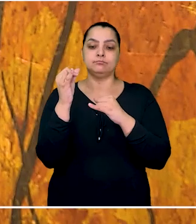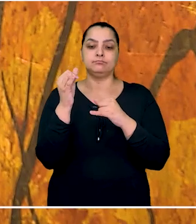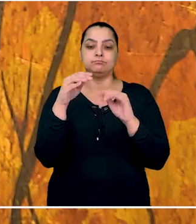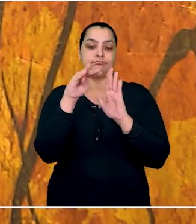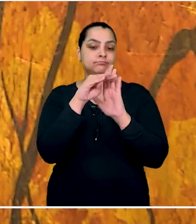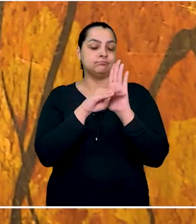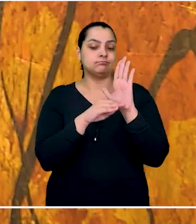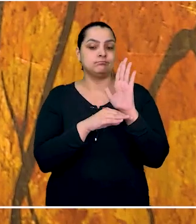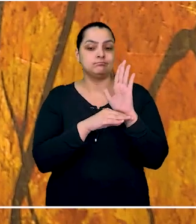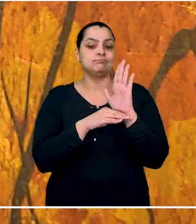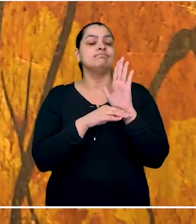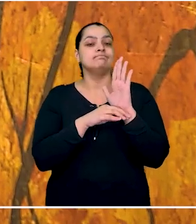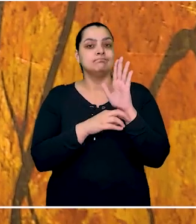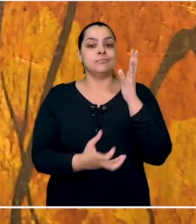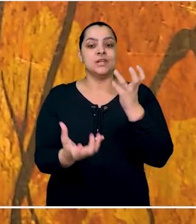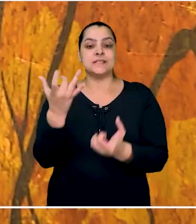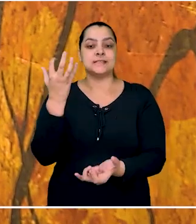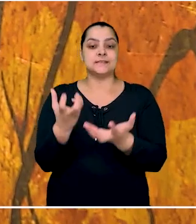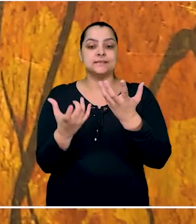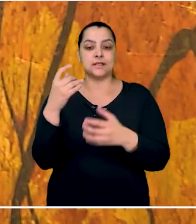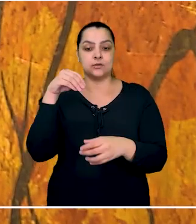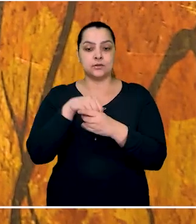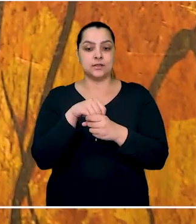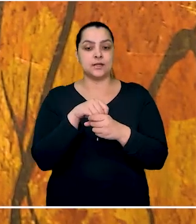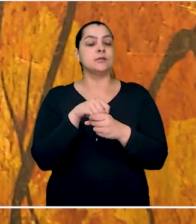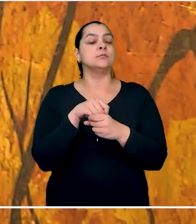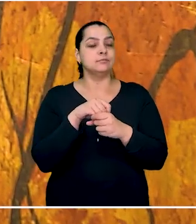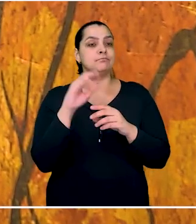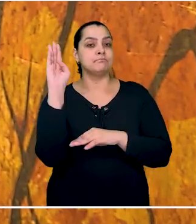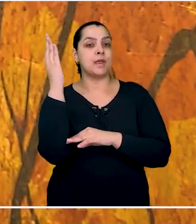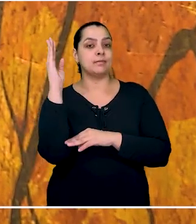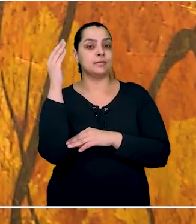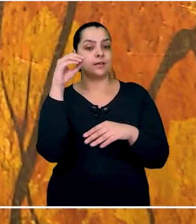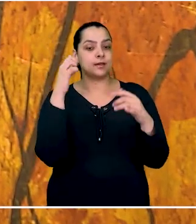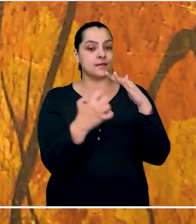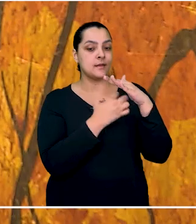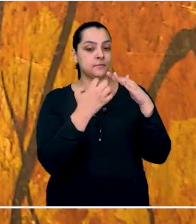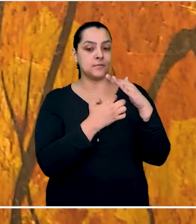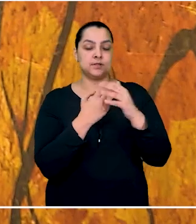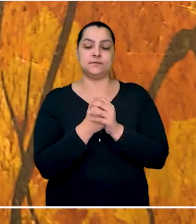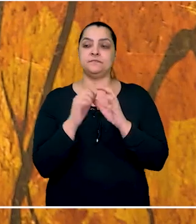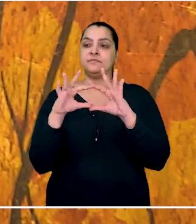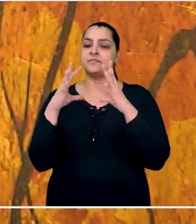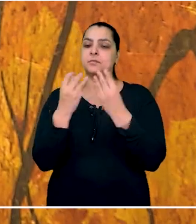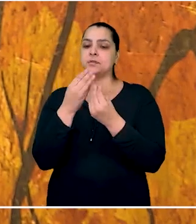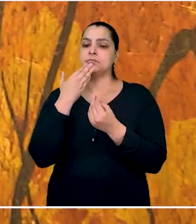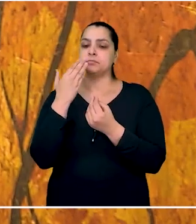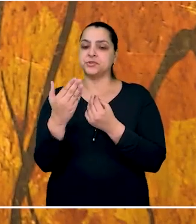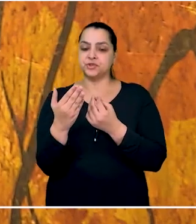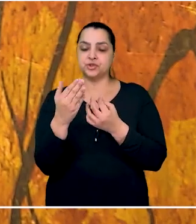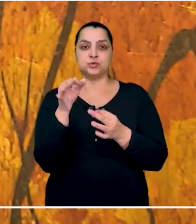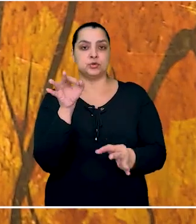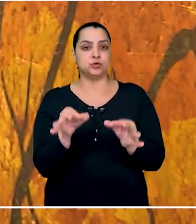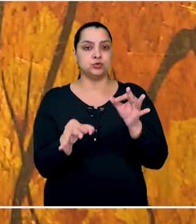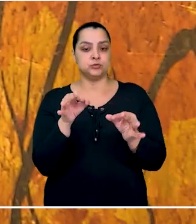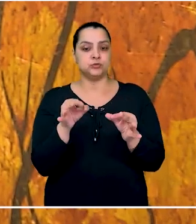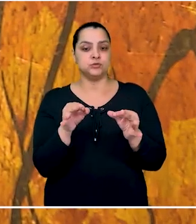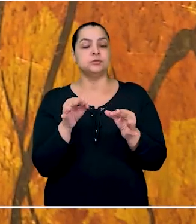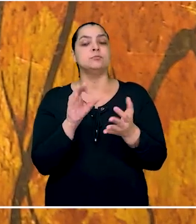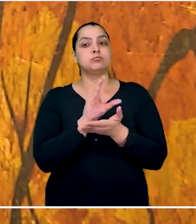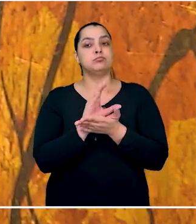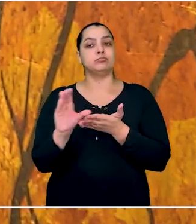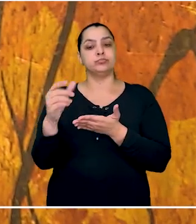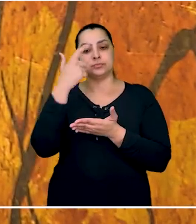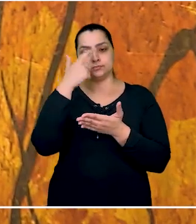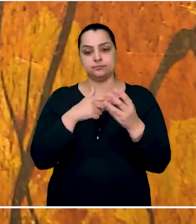durante procedimentos para combater um incêndio num depósito de madeira da empresa. Os parentes pediram na Justiça do Trabalho